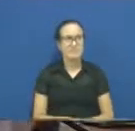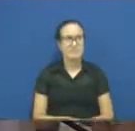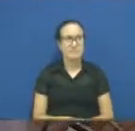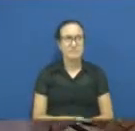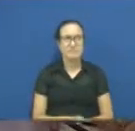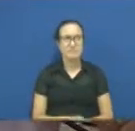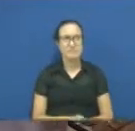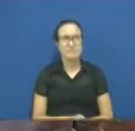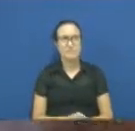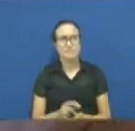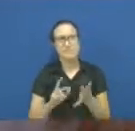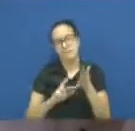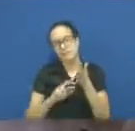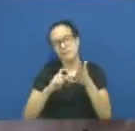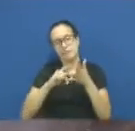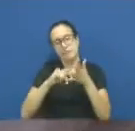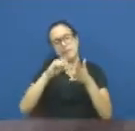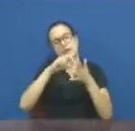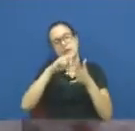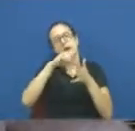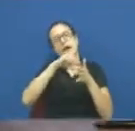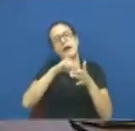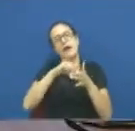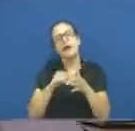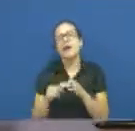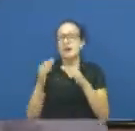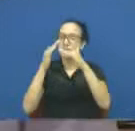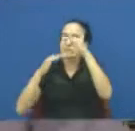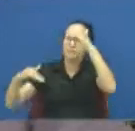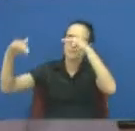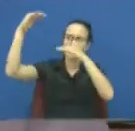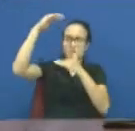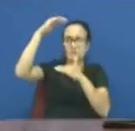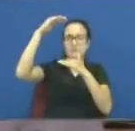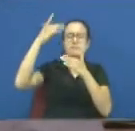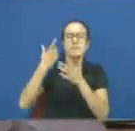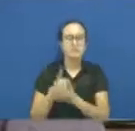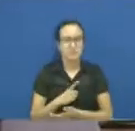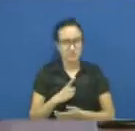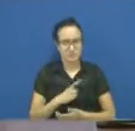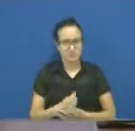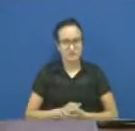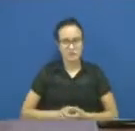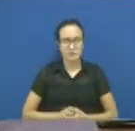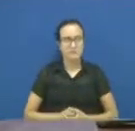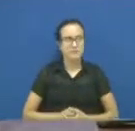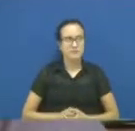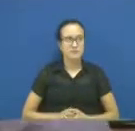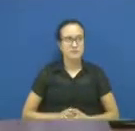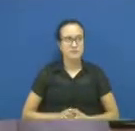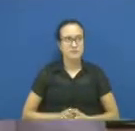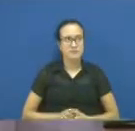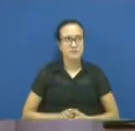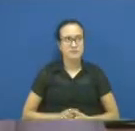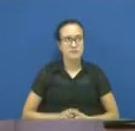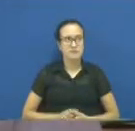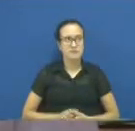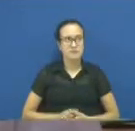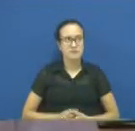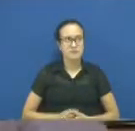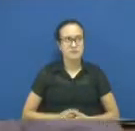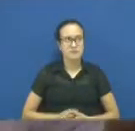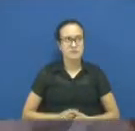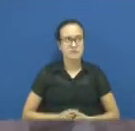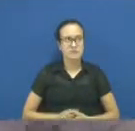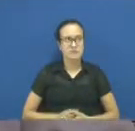fundo que subia para o escritório ou coisa que o valha. Mas eu pedi